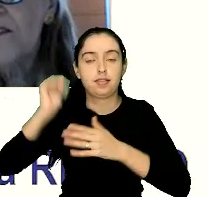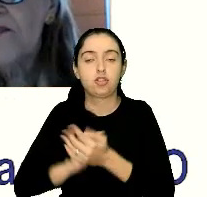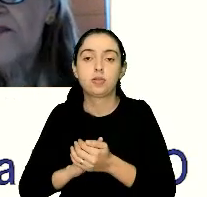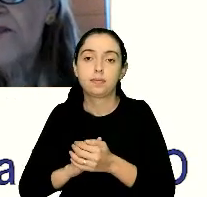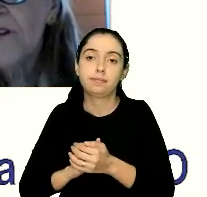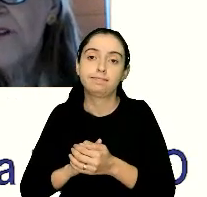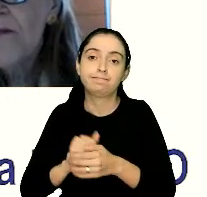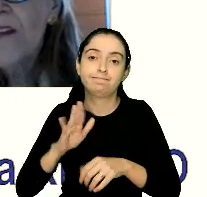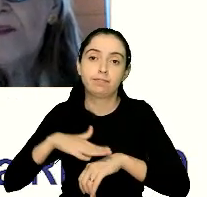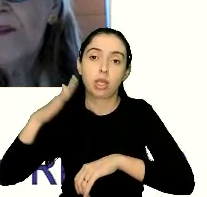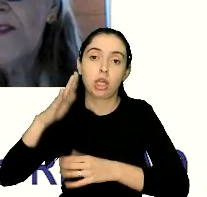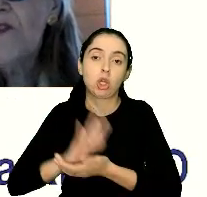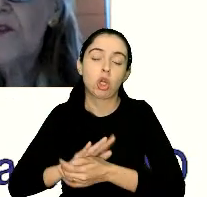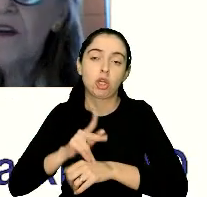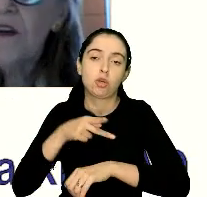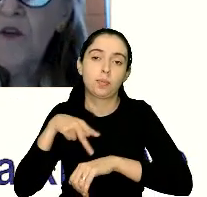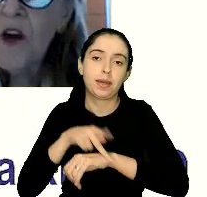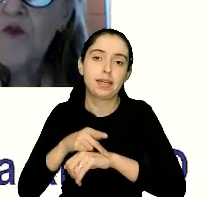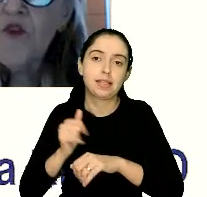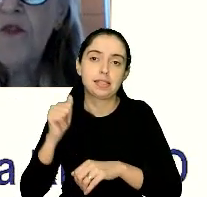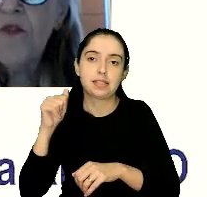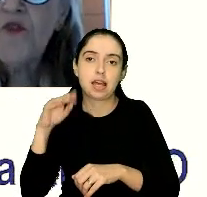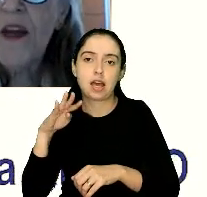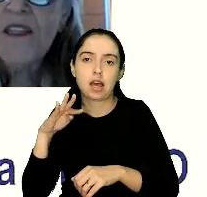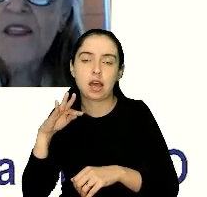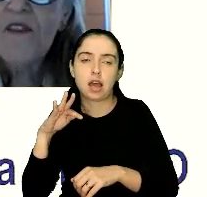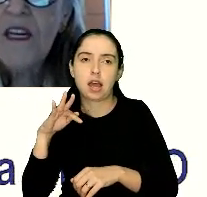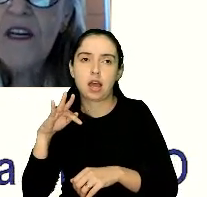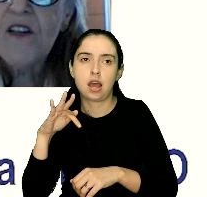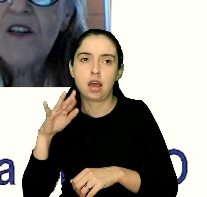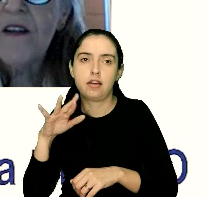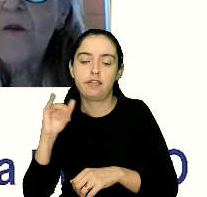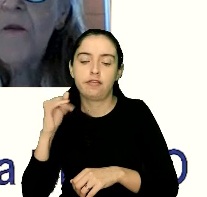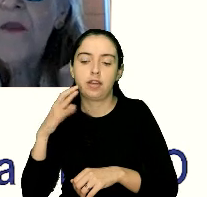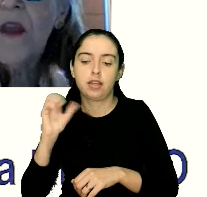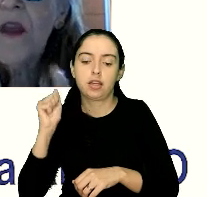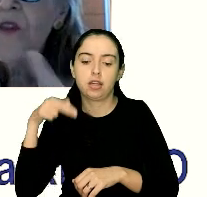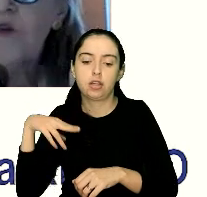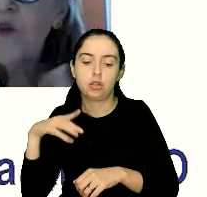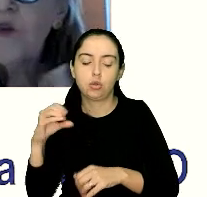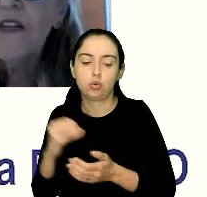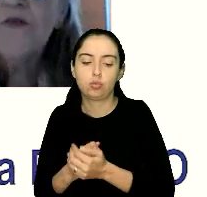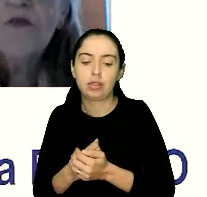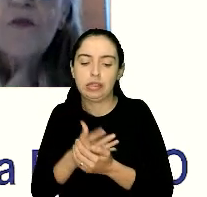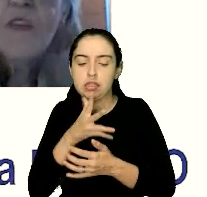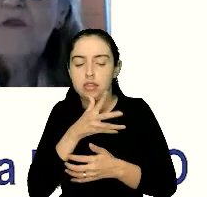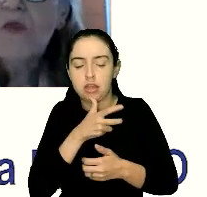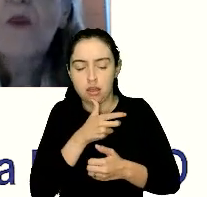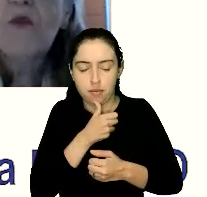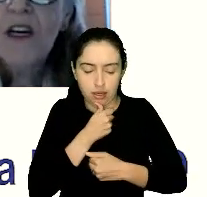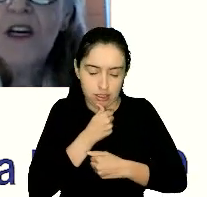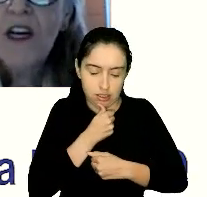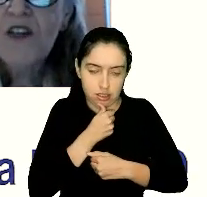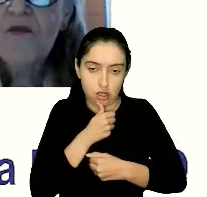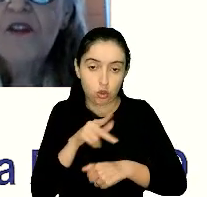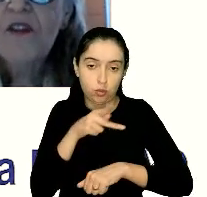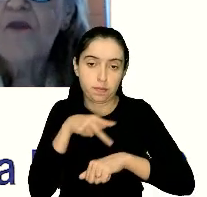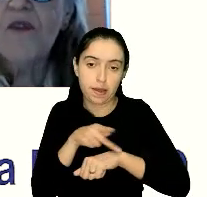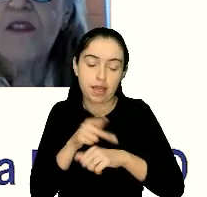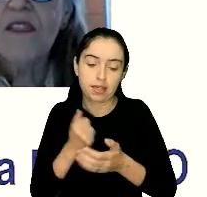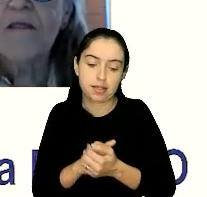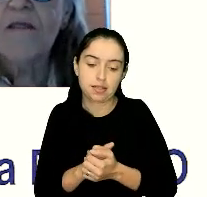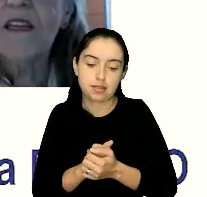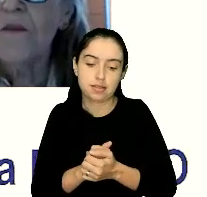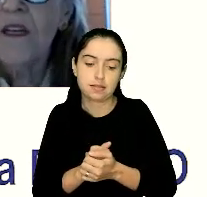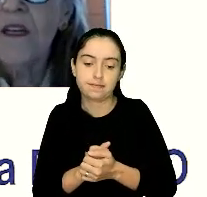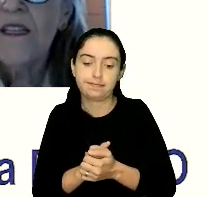países africanos. A depressão também é maior no Japão, Suécia e Finlândia. Então, o que eu estou colocando, tudo é muito relativo.